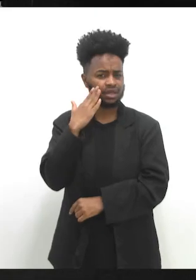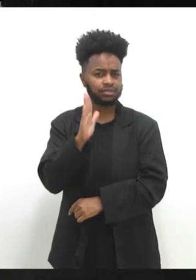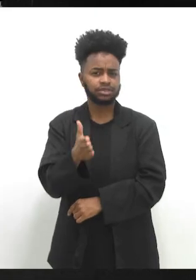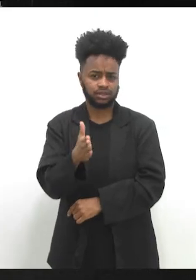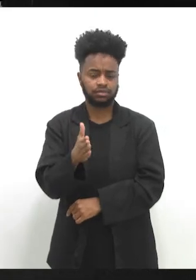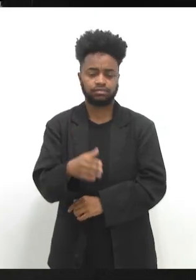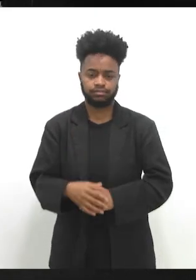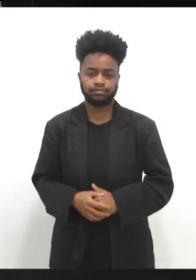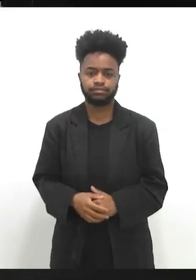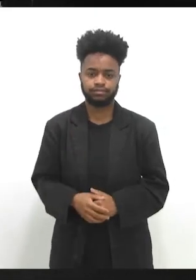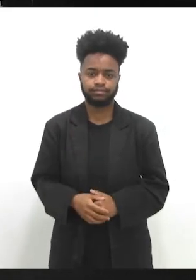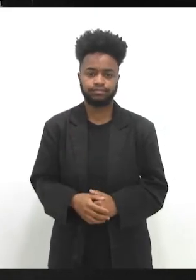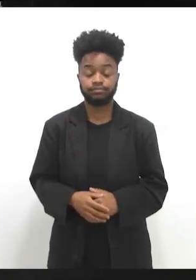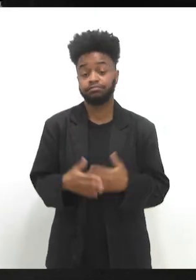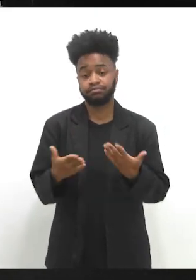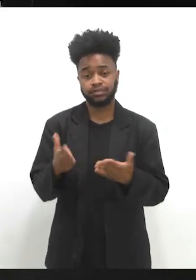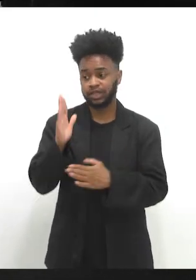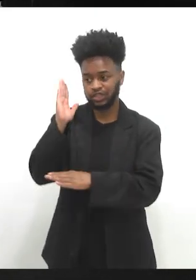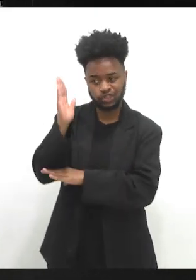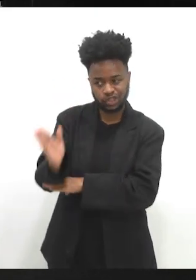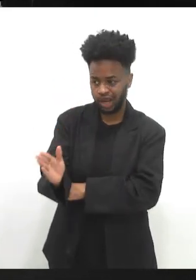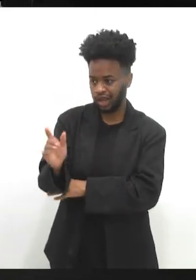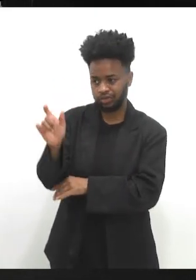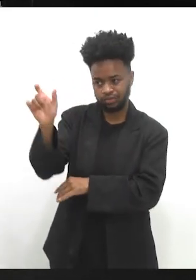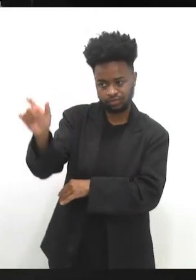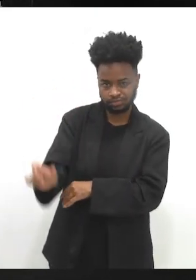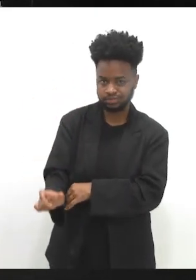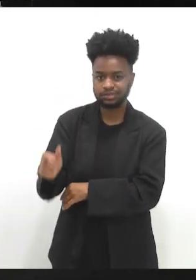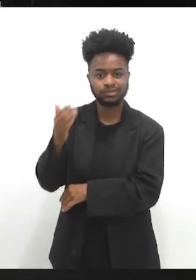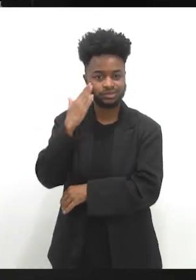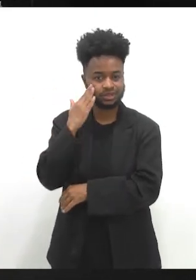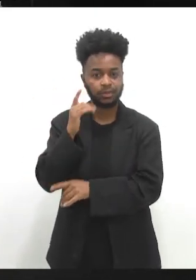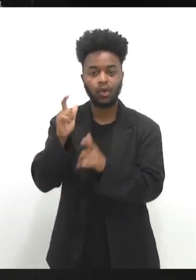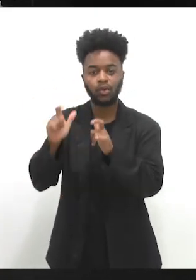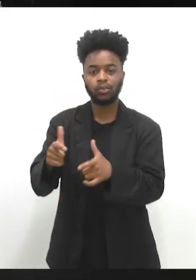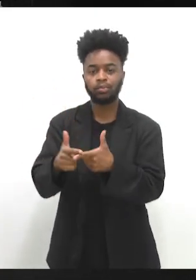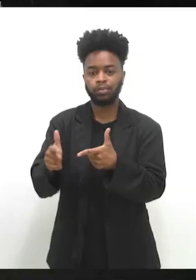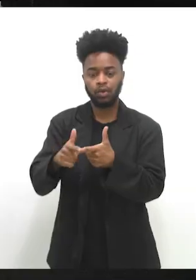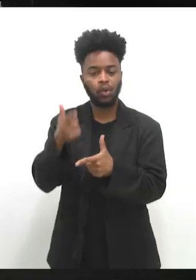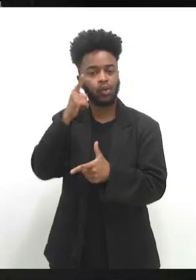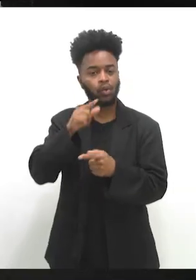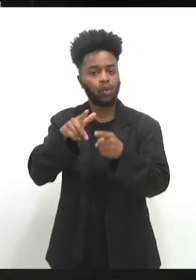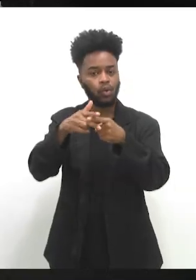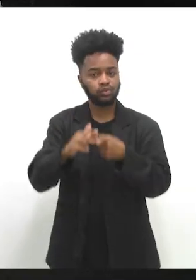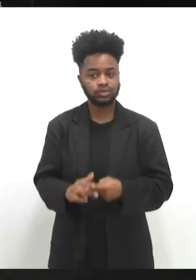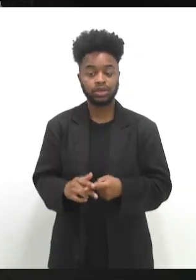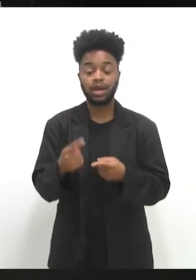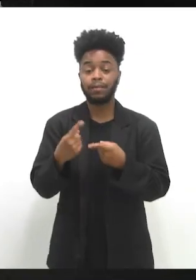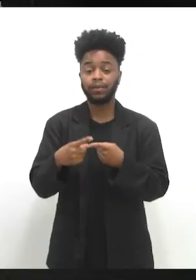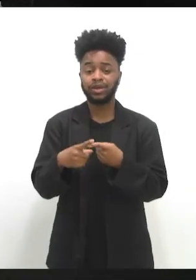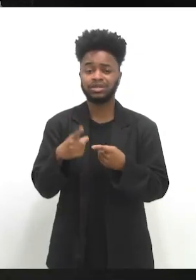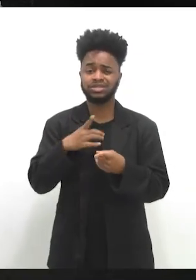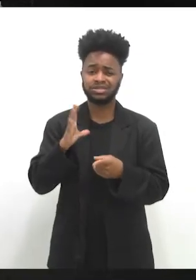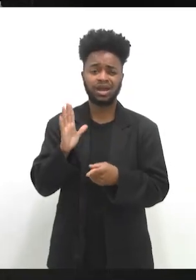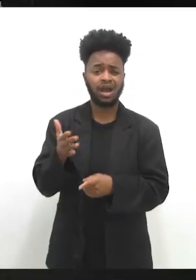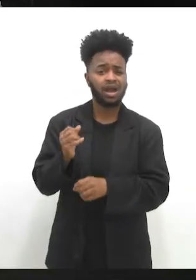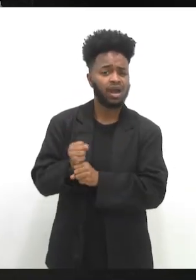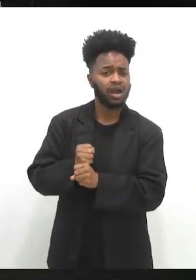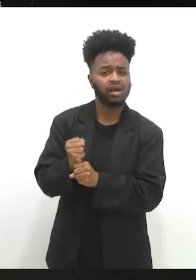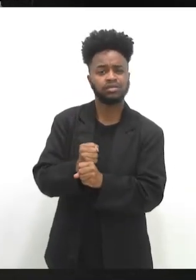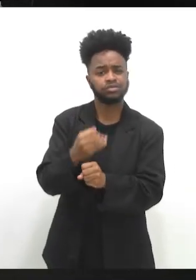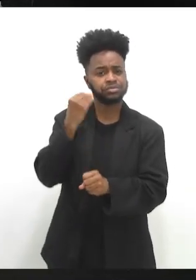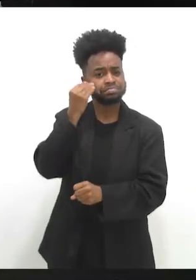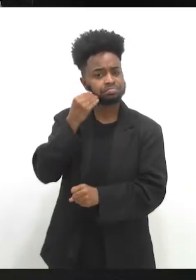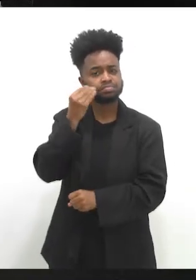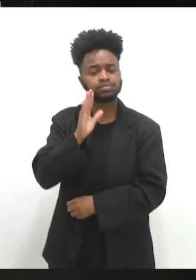sabe, opa, peraí. E aí já vai direto no naipe ali que está dando problema e a gente consegue consertar. Mas é porque são tantos anos